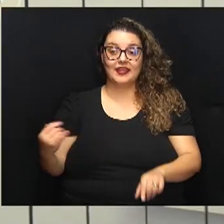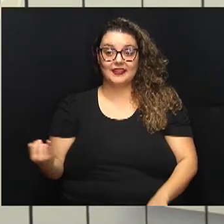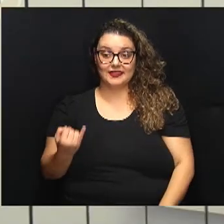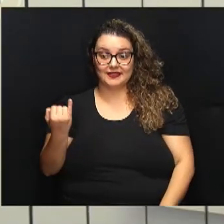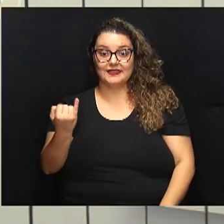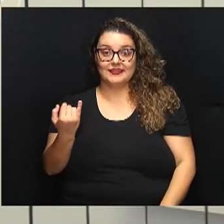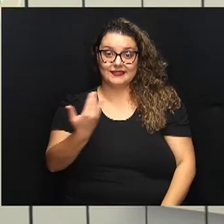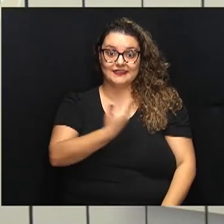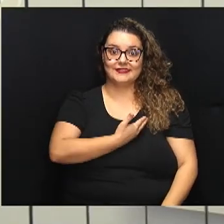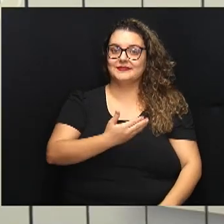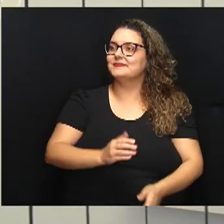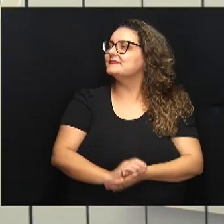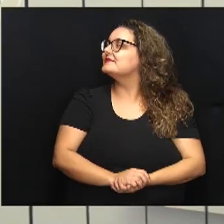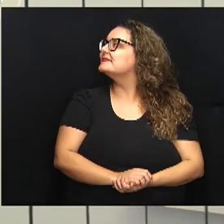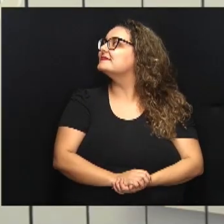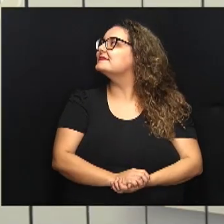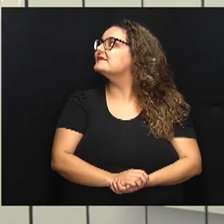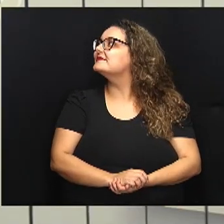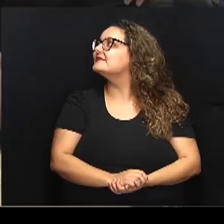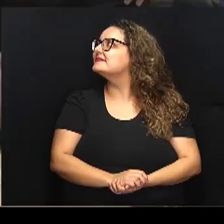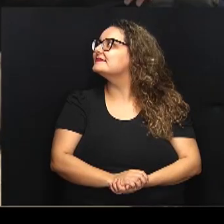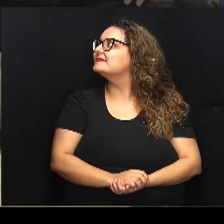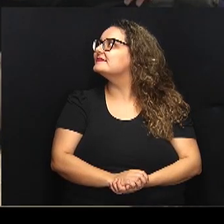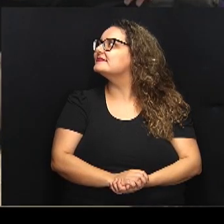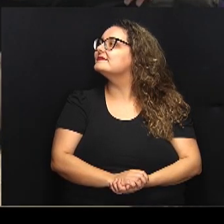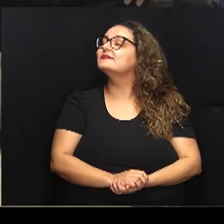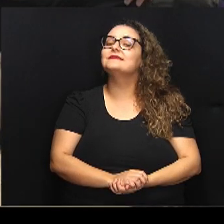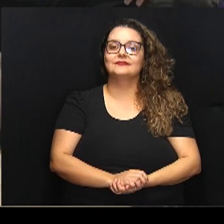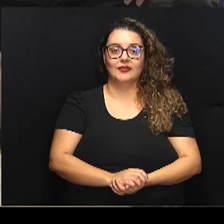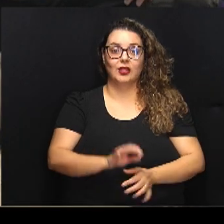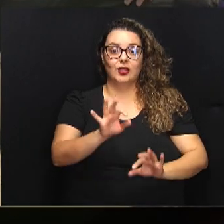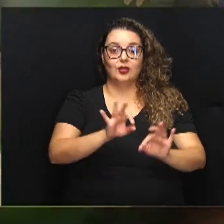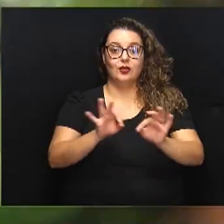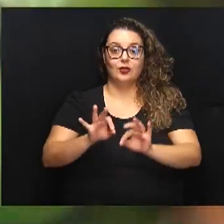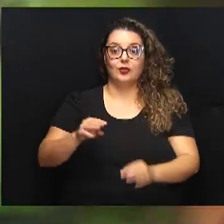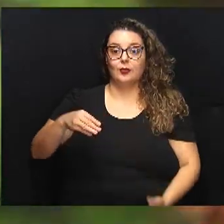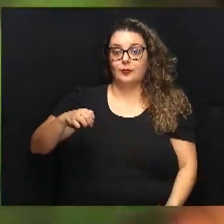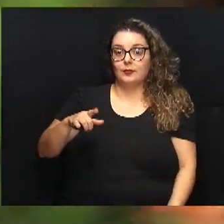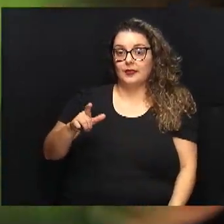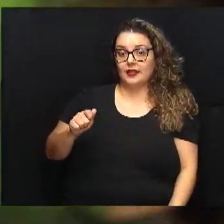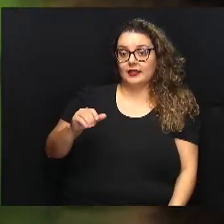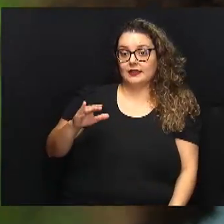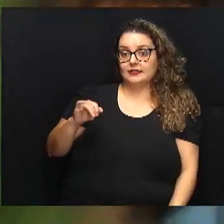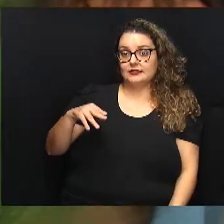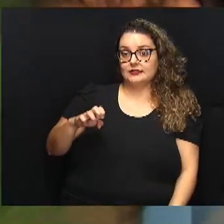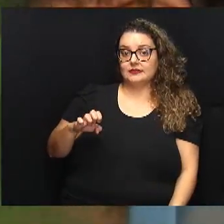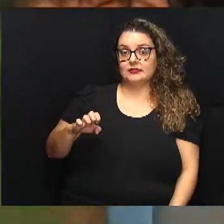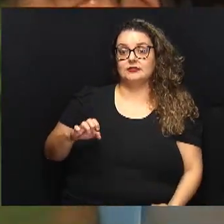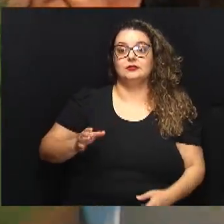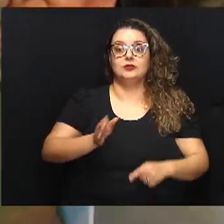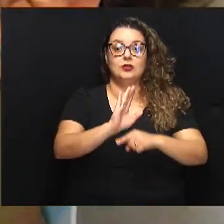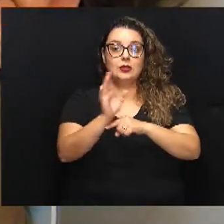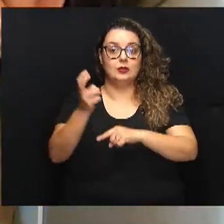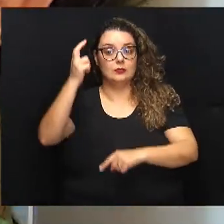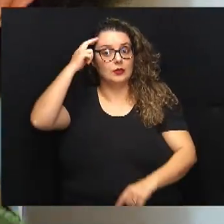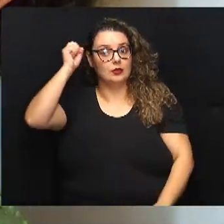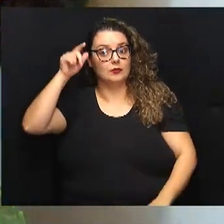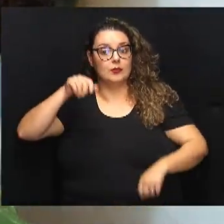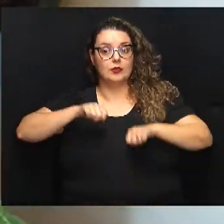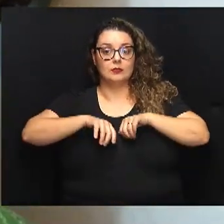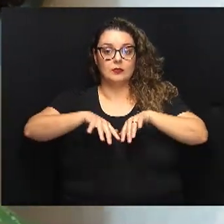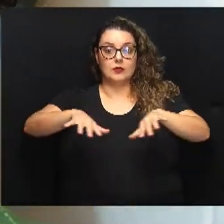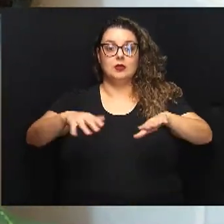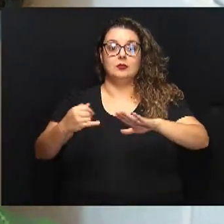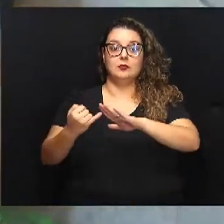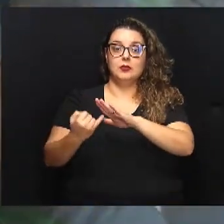da amizade. Por meio do projeto Megacine, que leva cinema e cultura às instituições